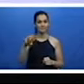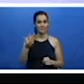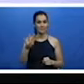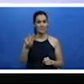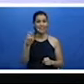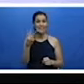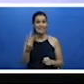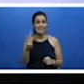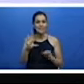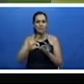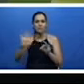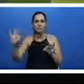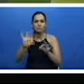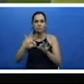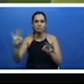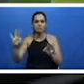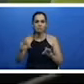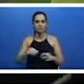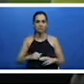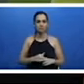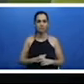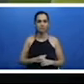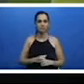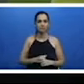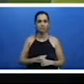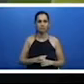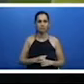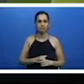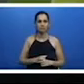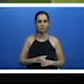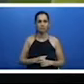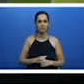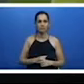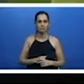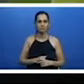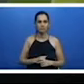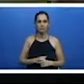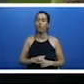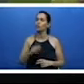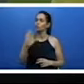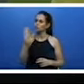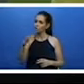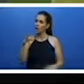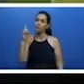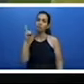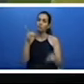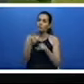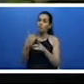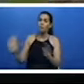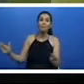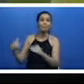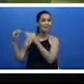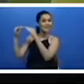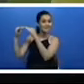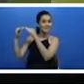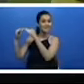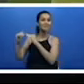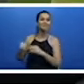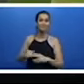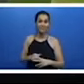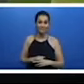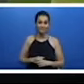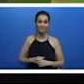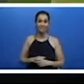saem 3 cordas de cada ponto. Opa! Eu já consegui identificar um padrão aqui, ó.